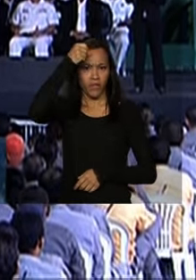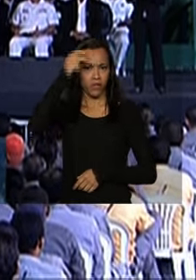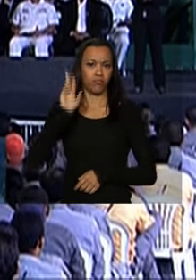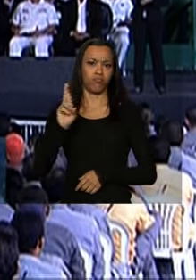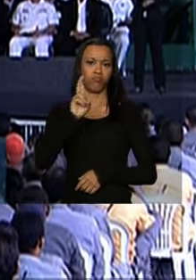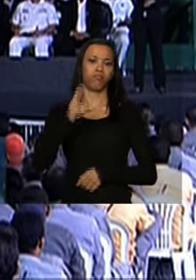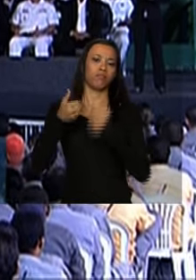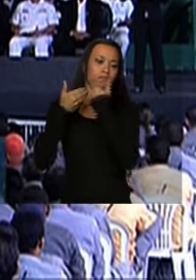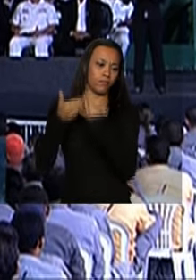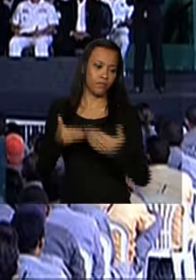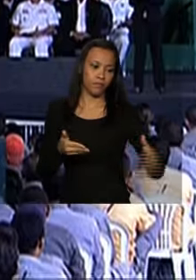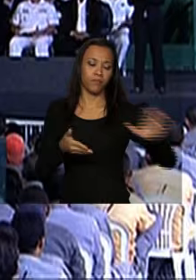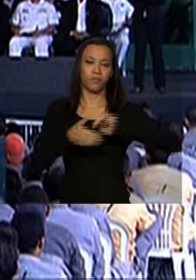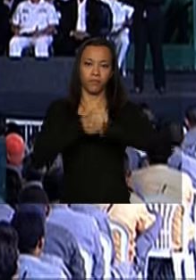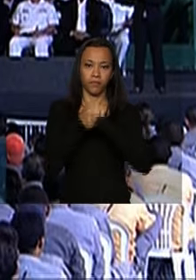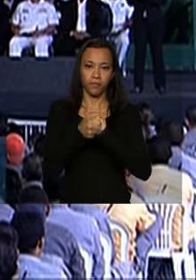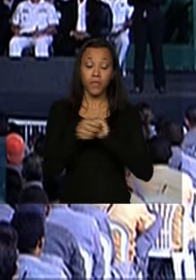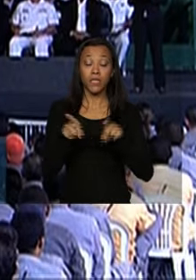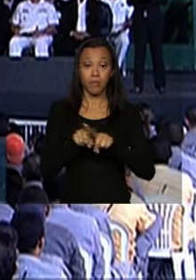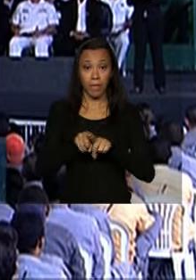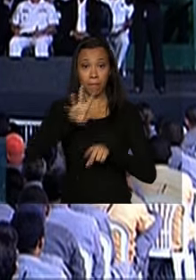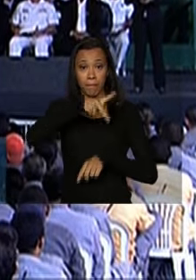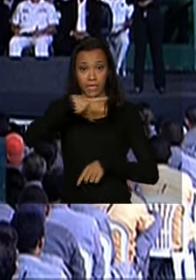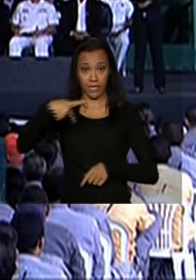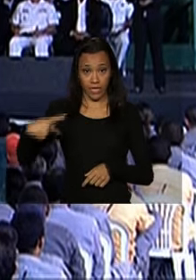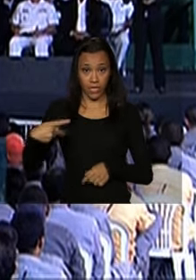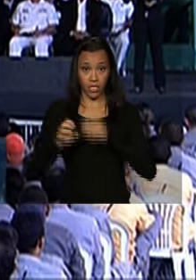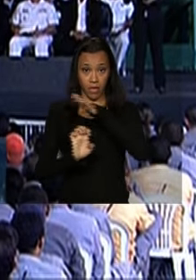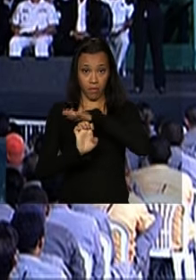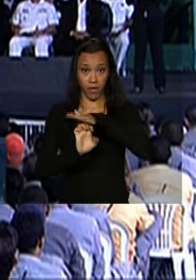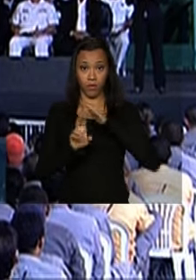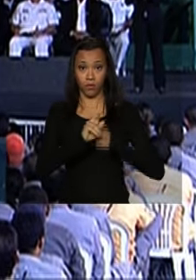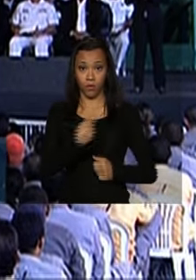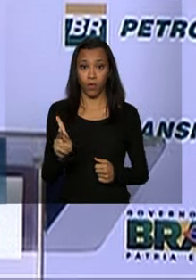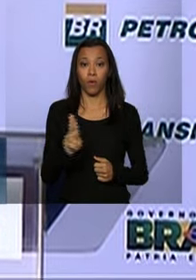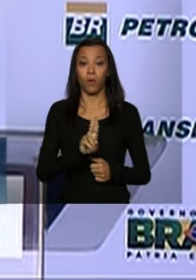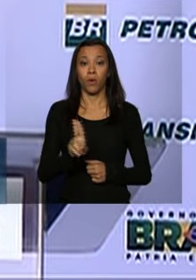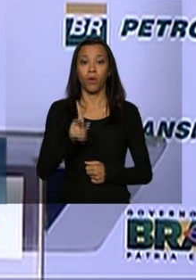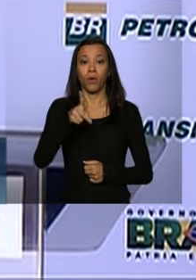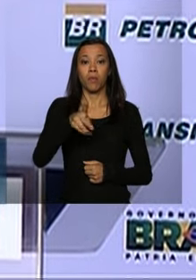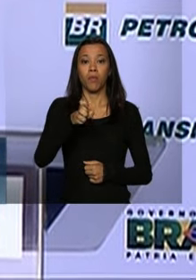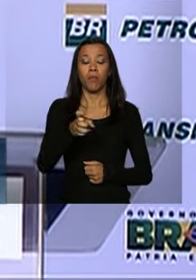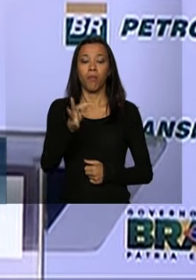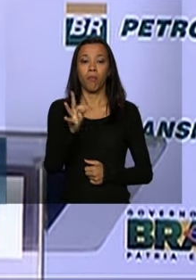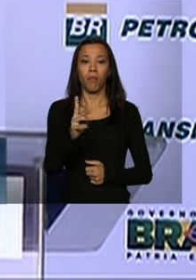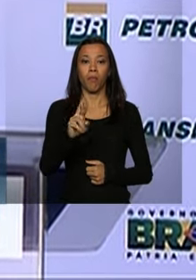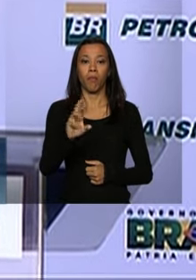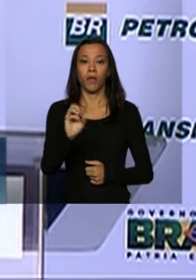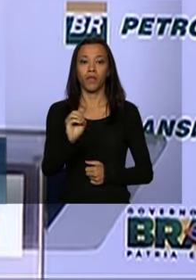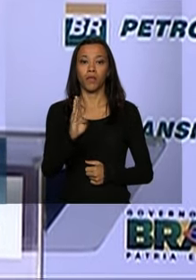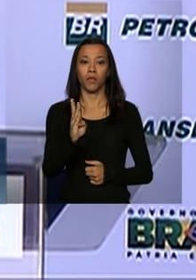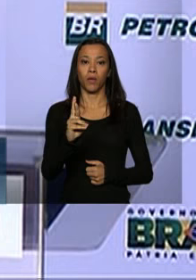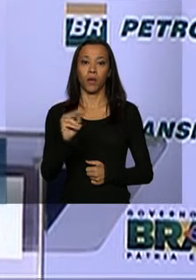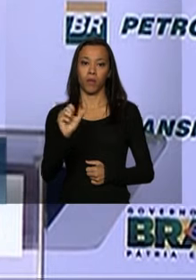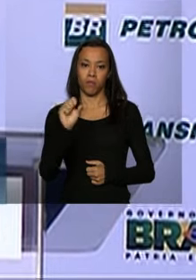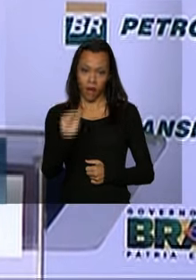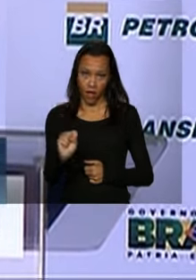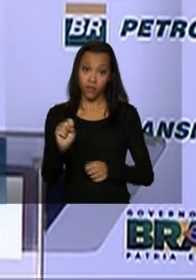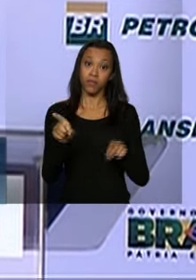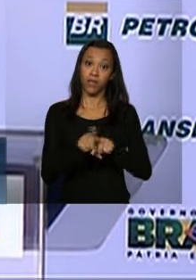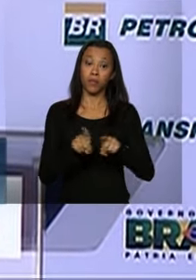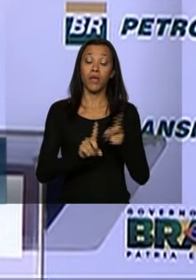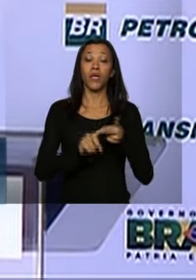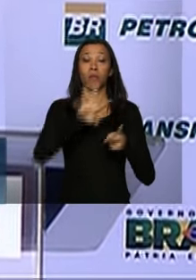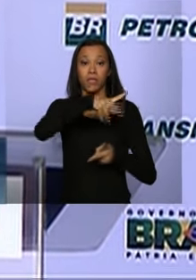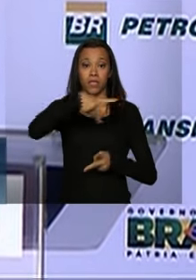das prefeituras. O presidente da Petrobras, Aldenir Bendini, e demais diretores executivos da companhia. O presidente da Transpetro,